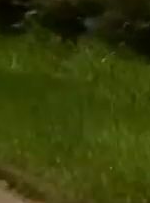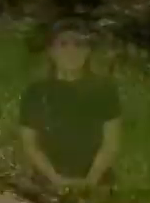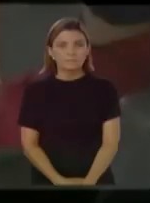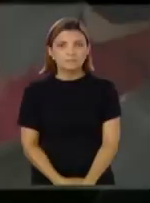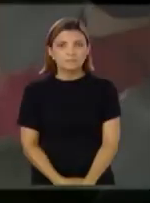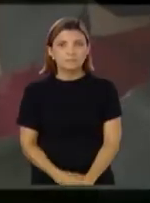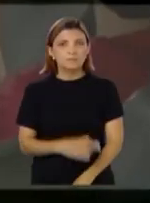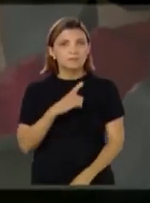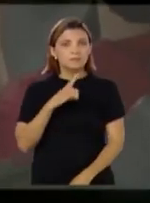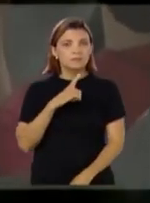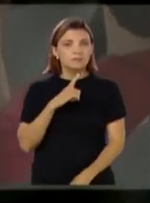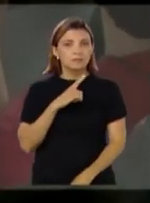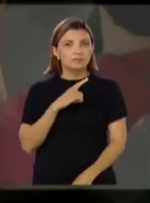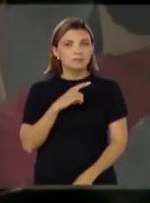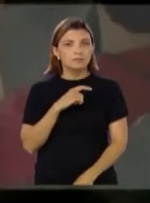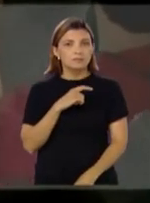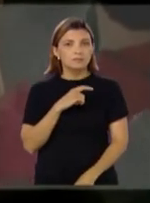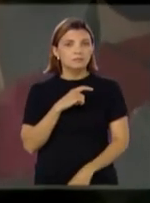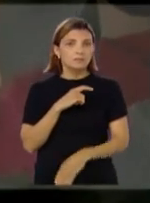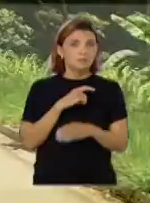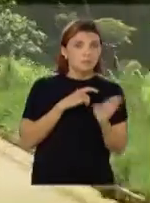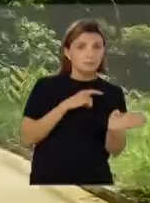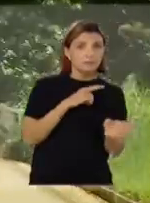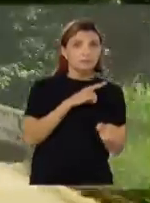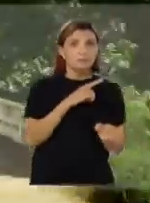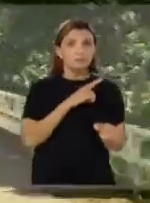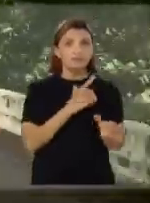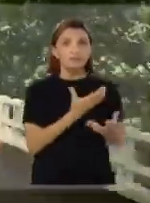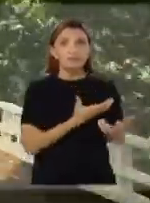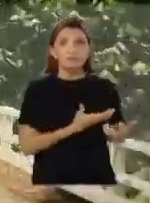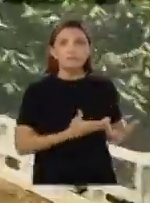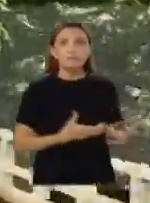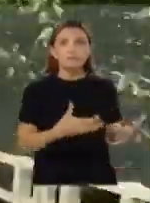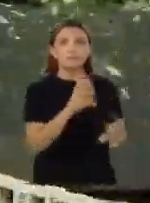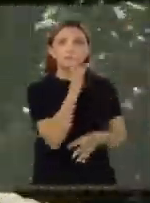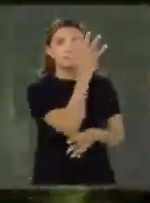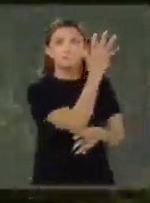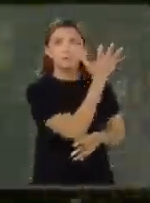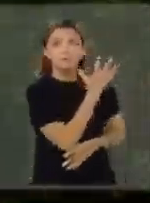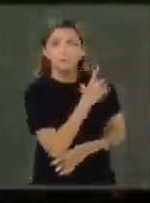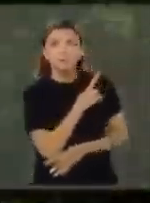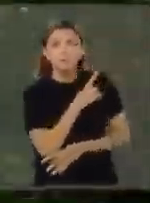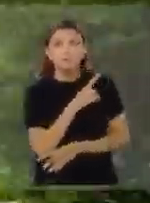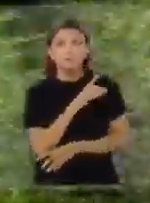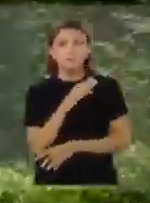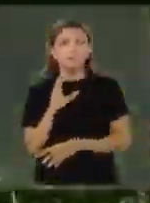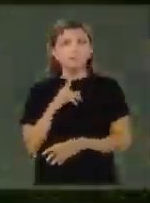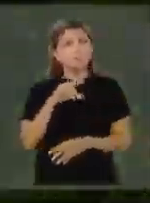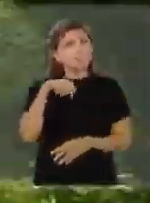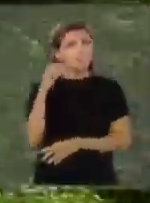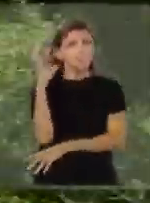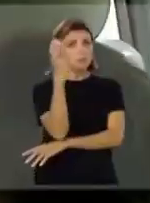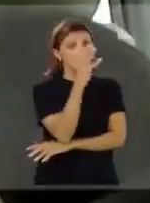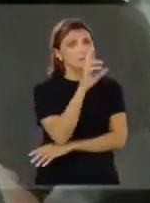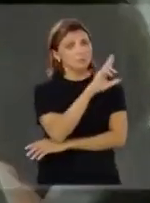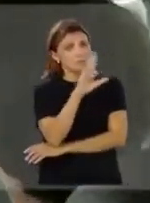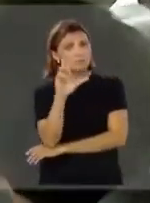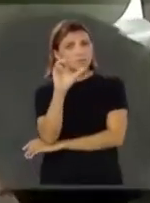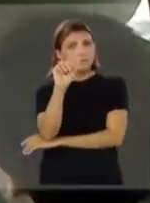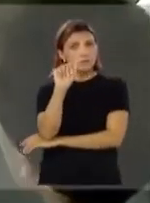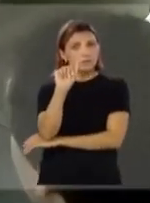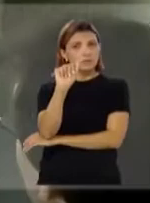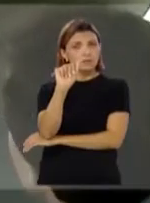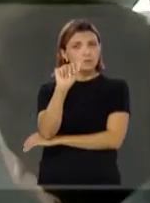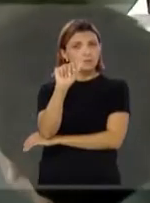est entrando aqui noo de Mata Atlântica vocês podem ver aqui do lado esquerdo tem um trecho aqui embaixo em cima é plantação ali de eucalip aqui